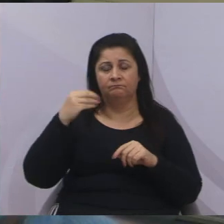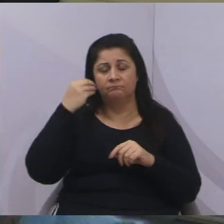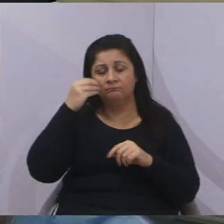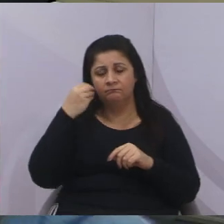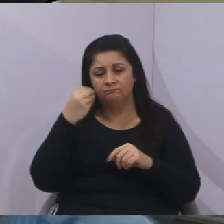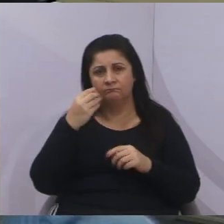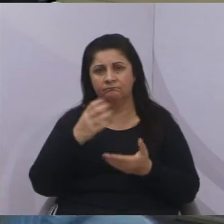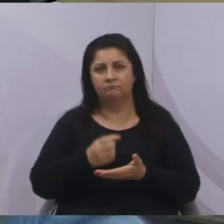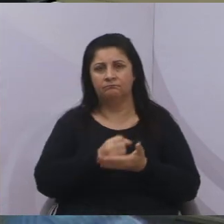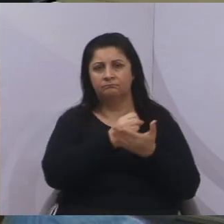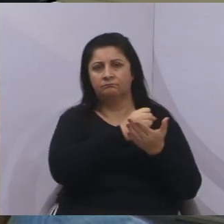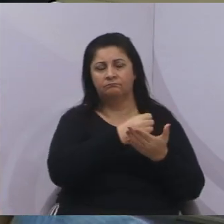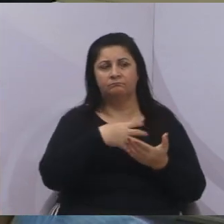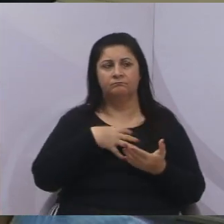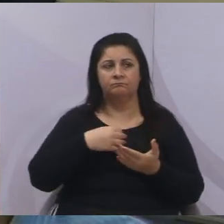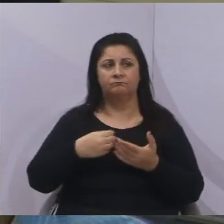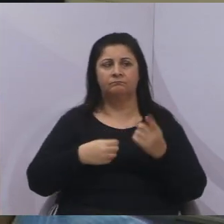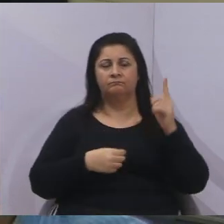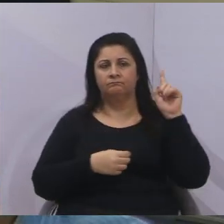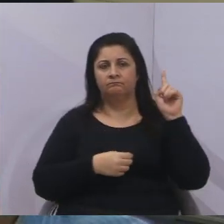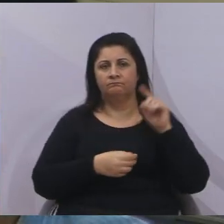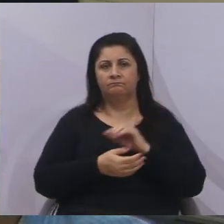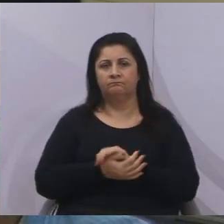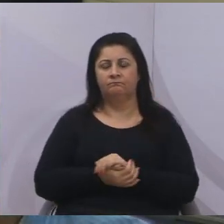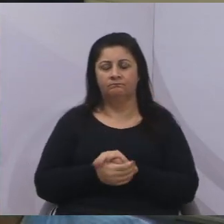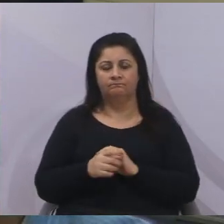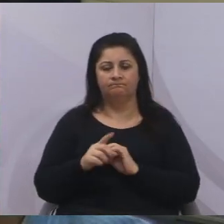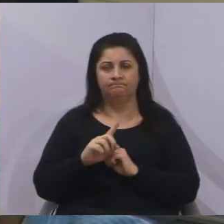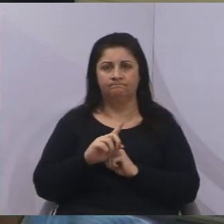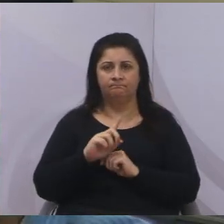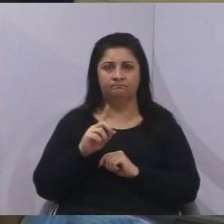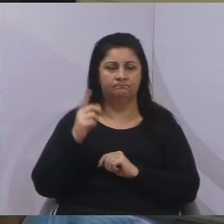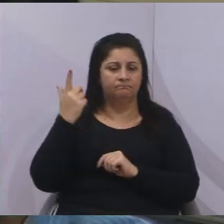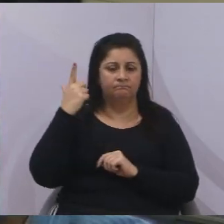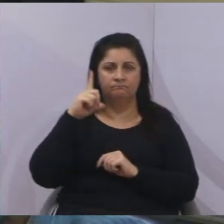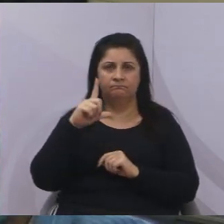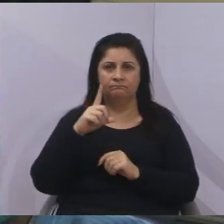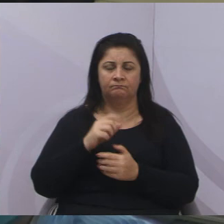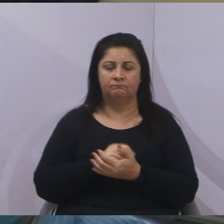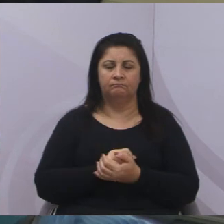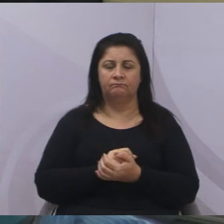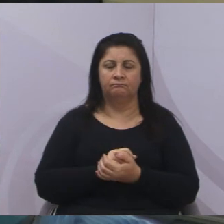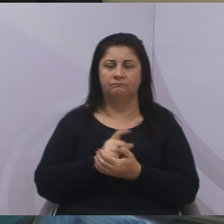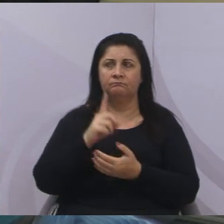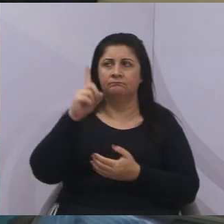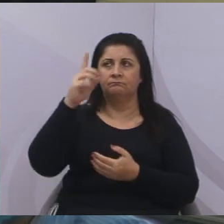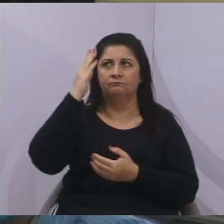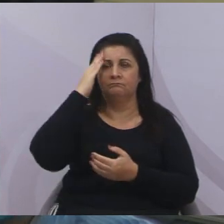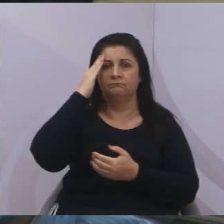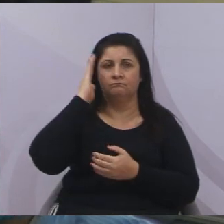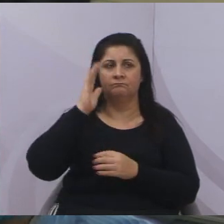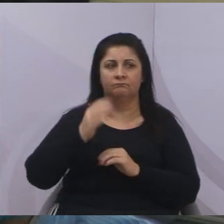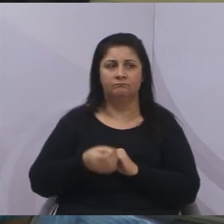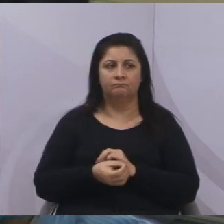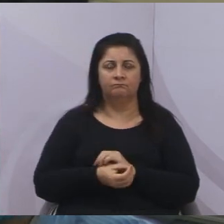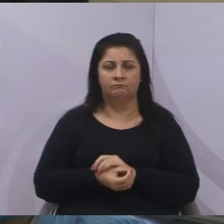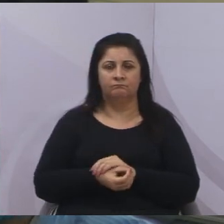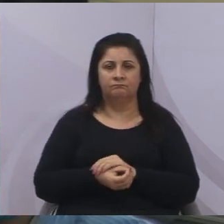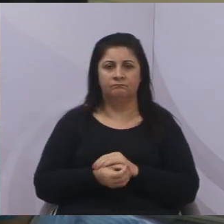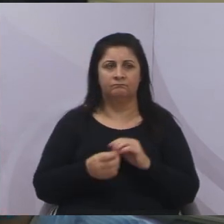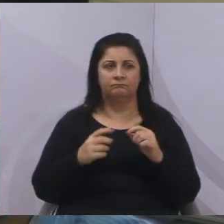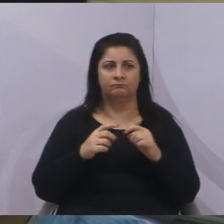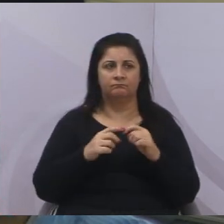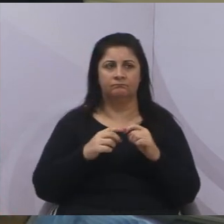filho, Alexandre Ferreira Pereira, e não conseguiu salvar. Mas eu entreguei na mão de Deus, doutor